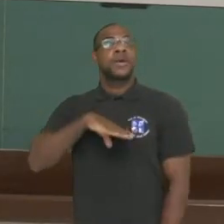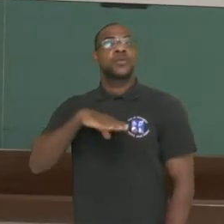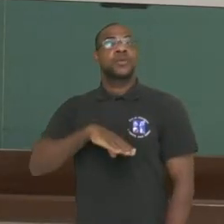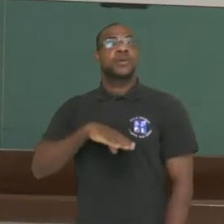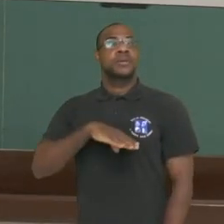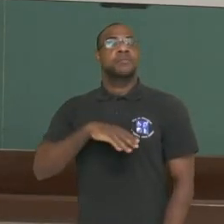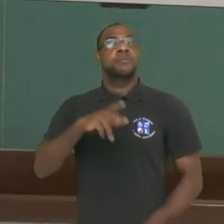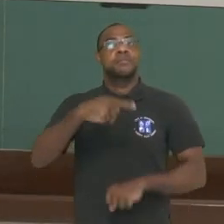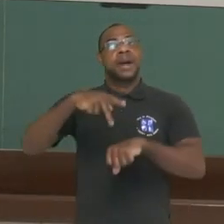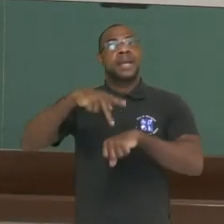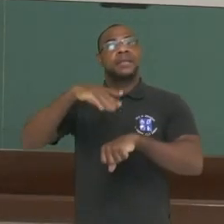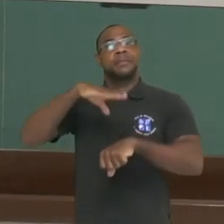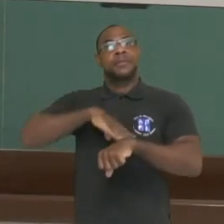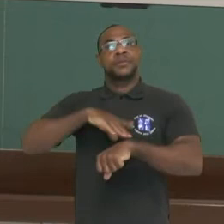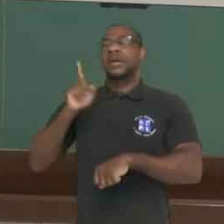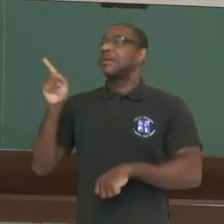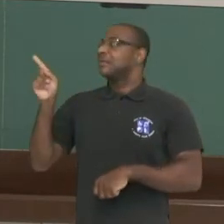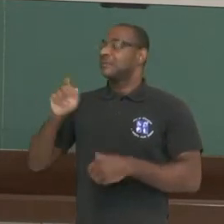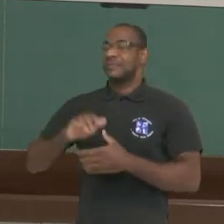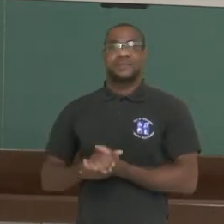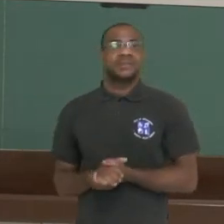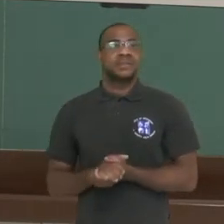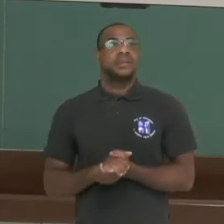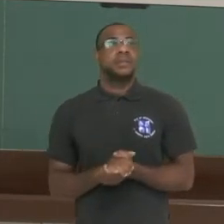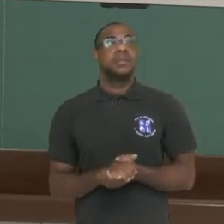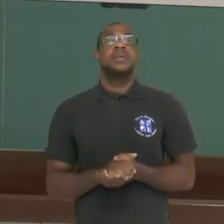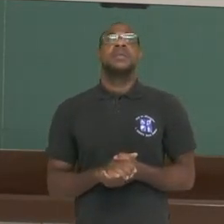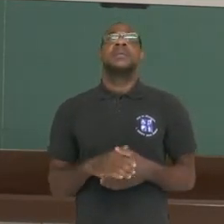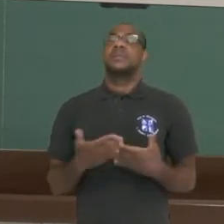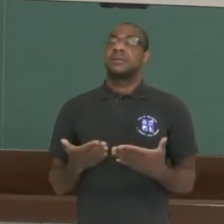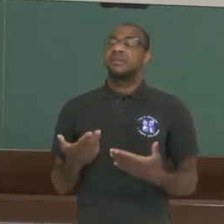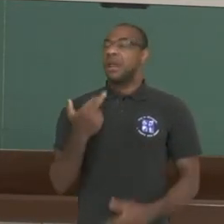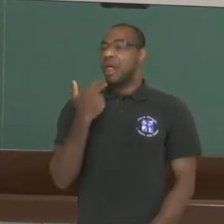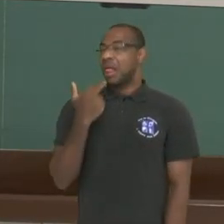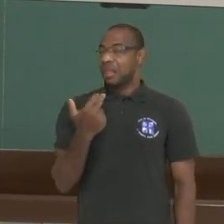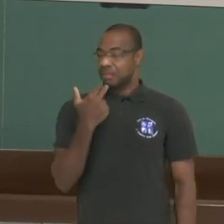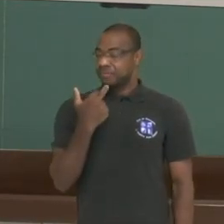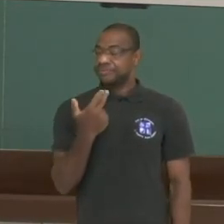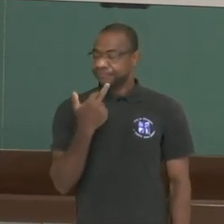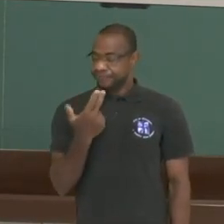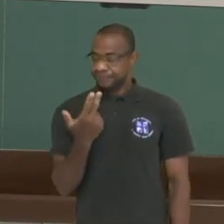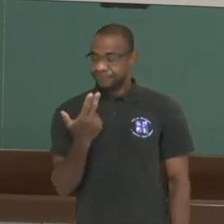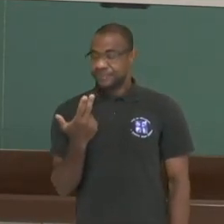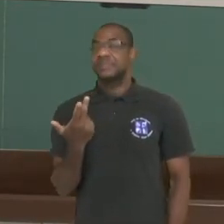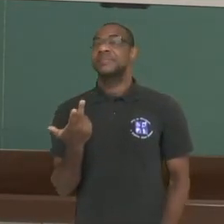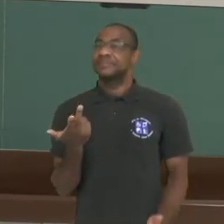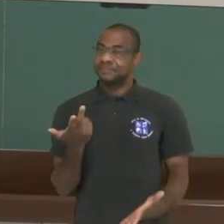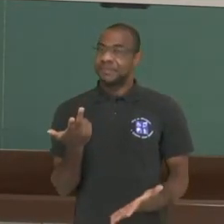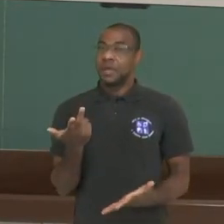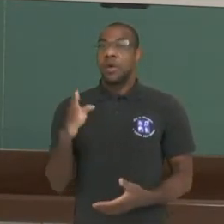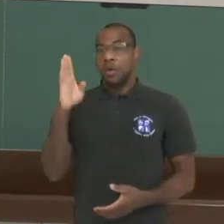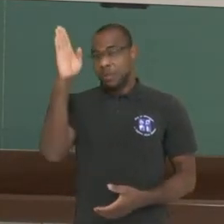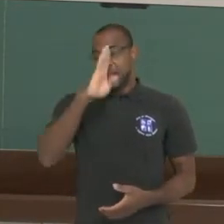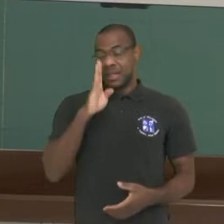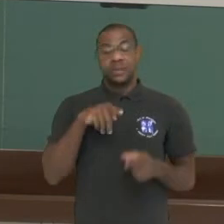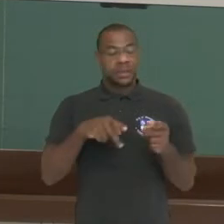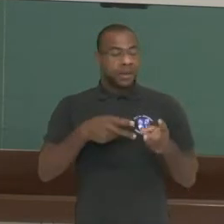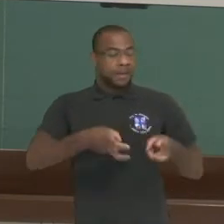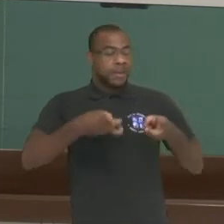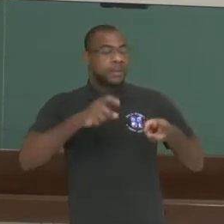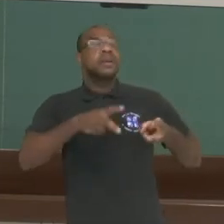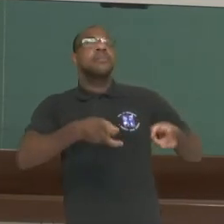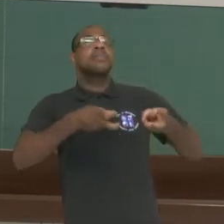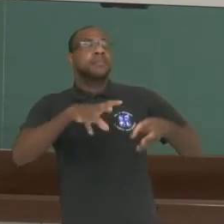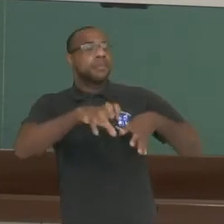língua portuguesa, né, e o Brasil foi colonizado por Portugal, essa é a explicação por que falamos português, né? Porque o Brasil foi